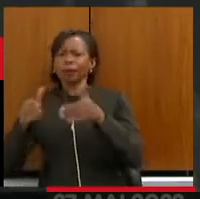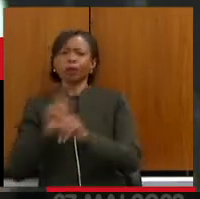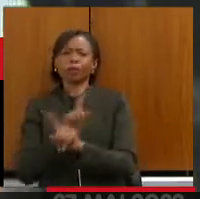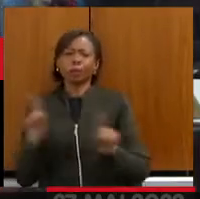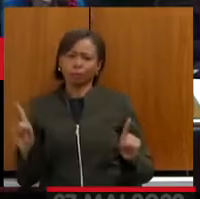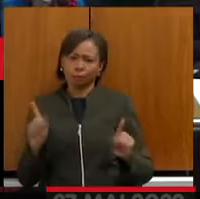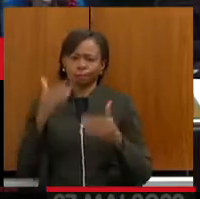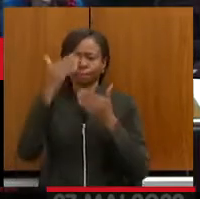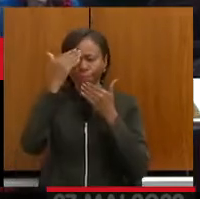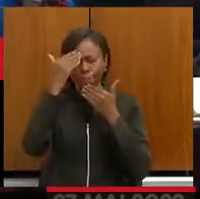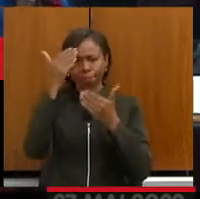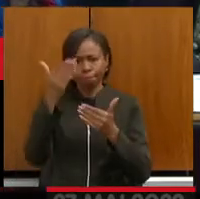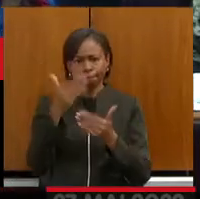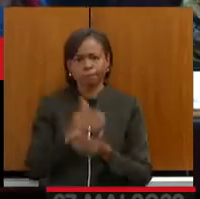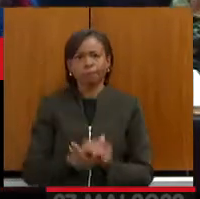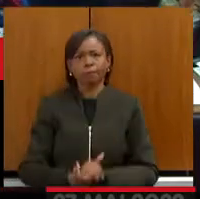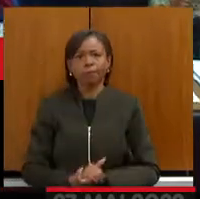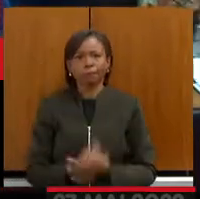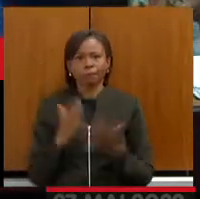Muito obrigado a